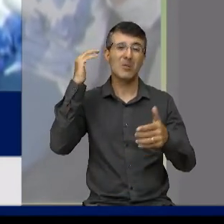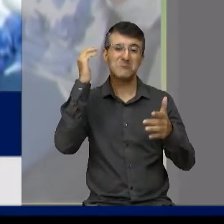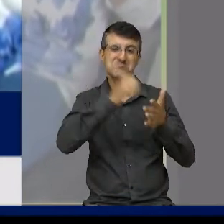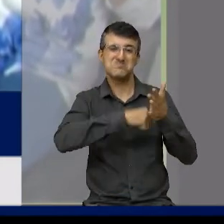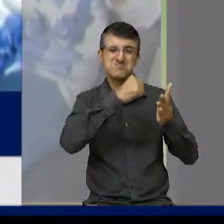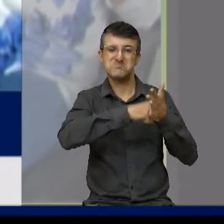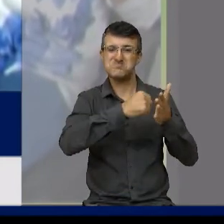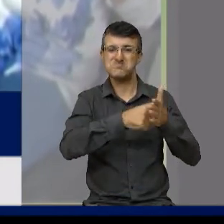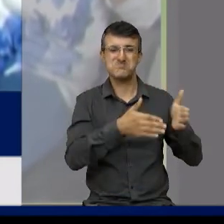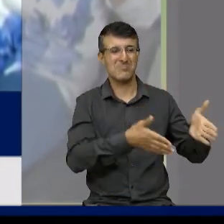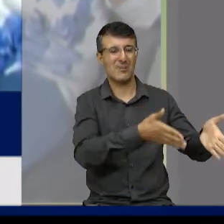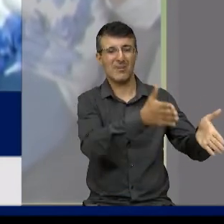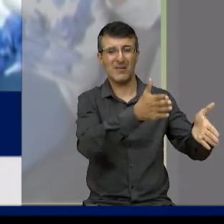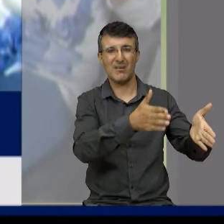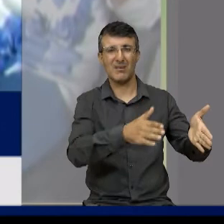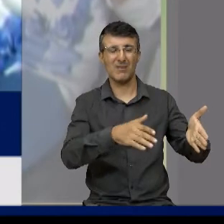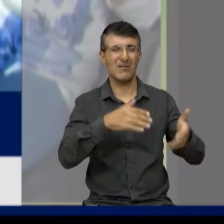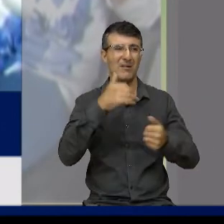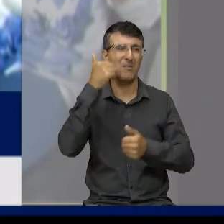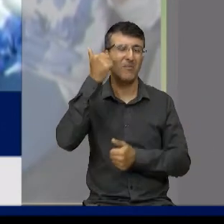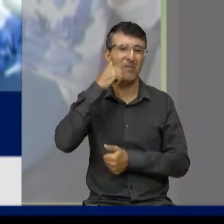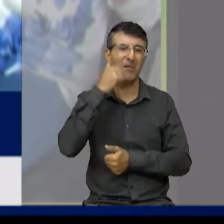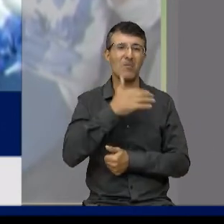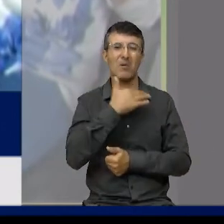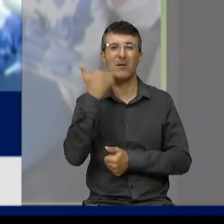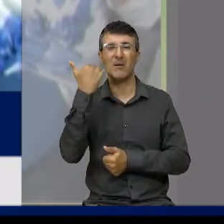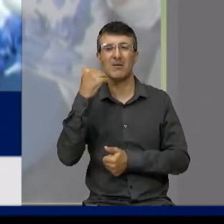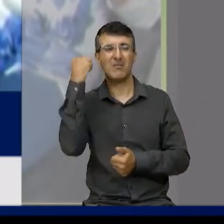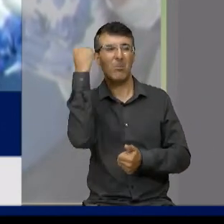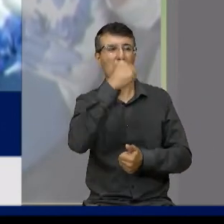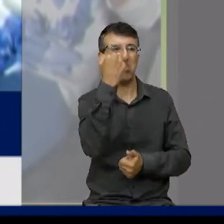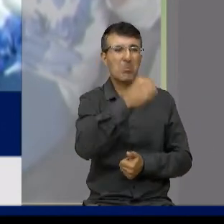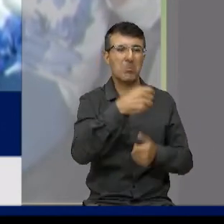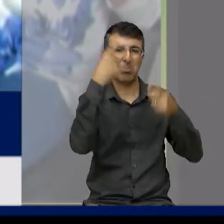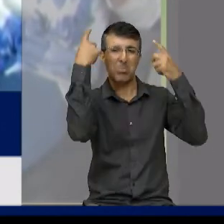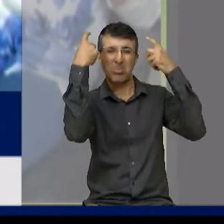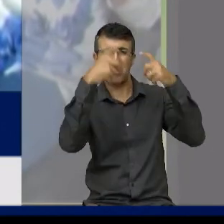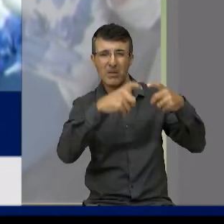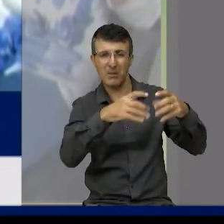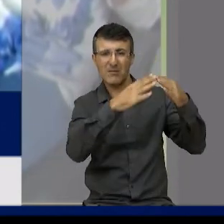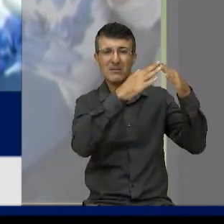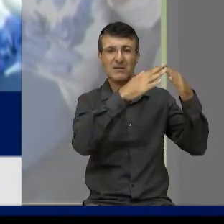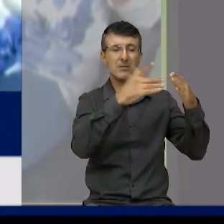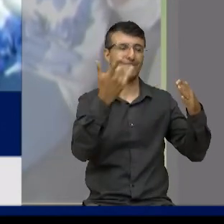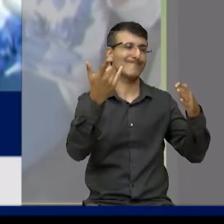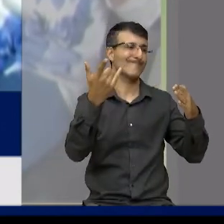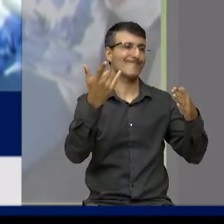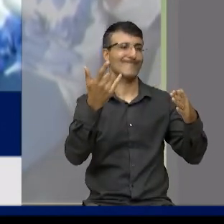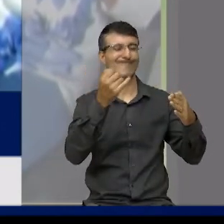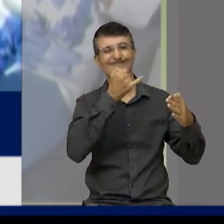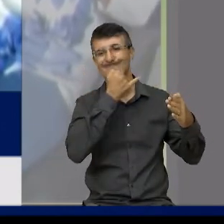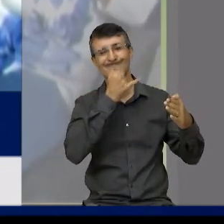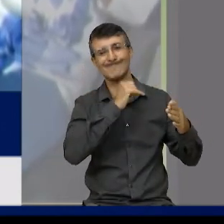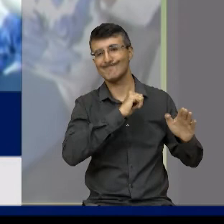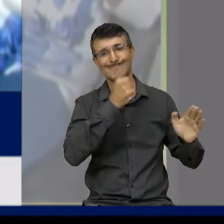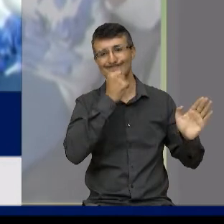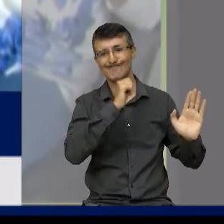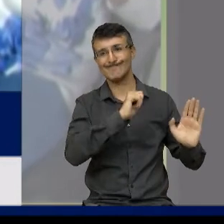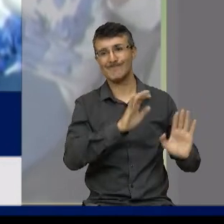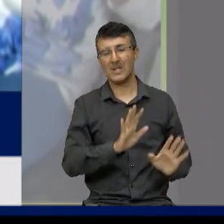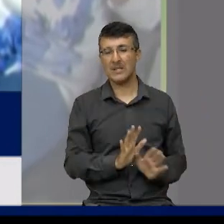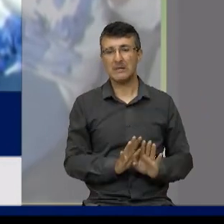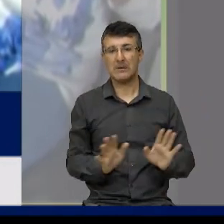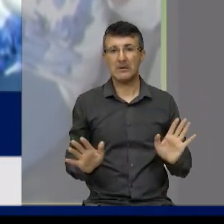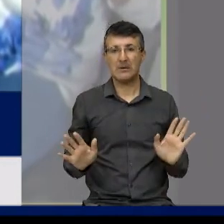né? Muito banal, muito... Entendeu? Então, eu acho que eu tenho um propósito aqui, me disponho com vocês, eu acho que os outros vereadores